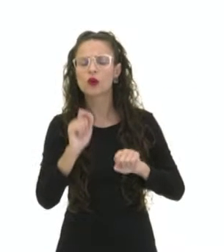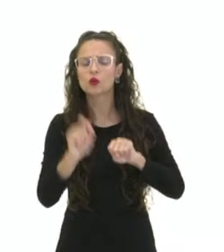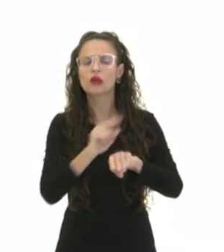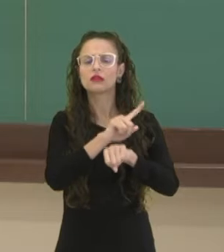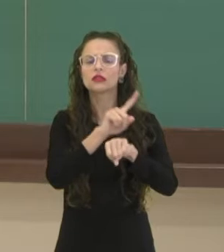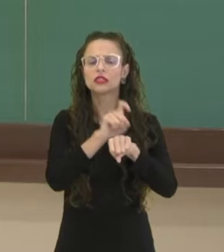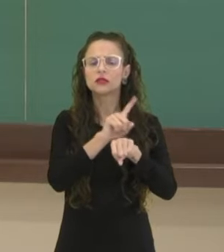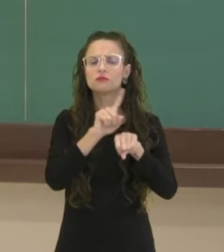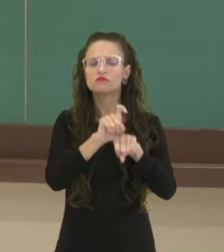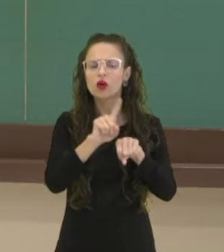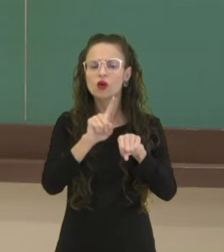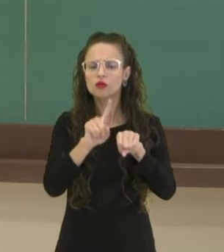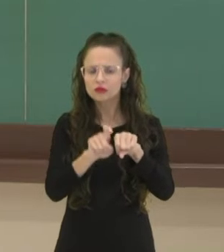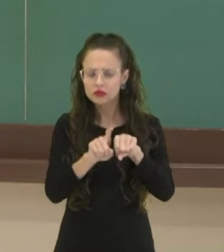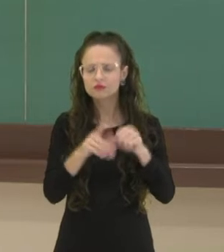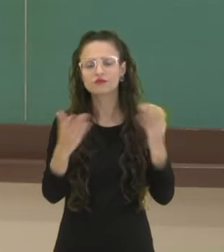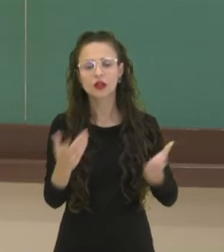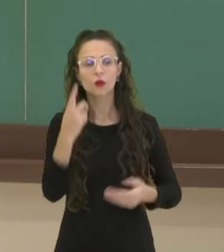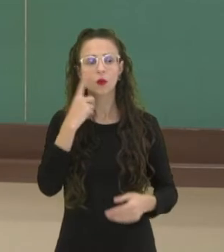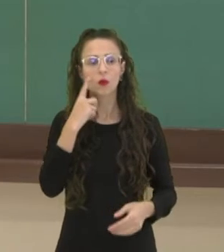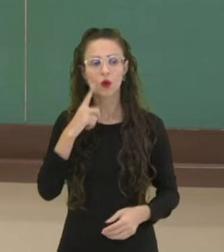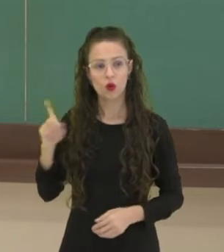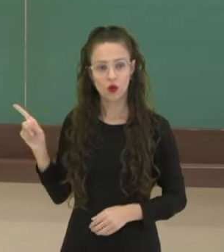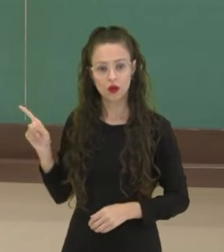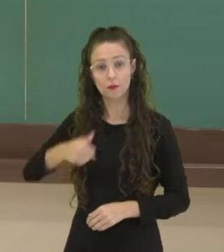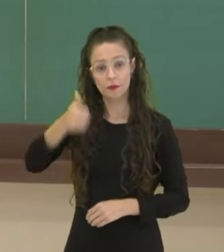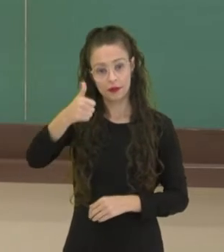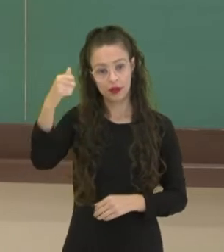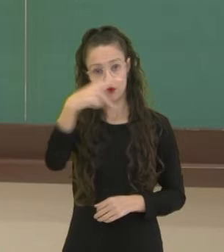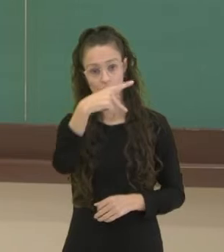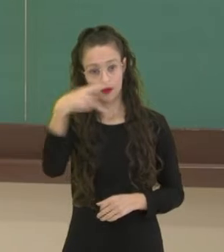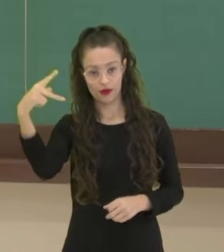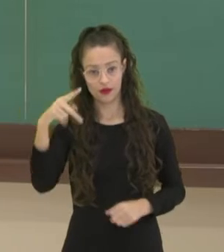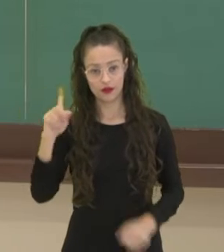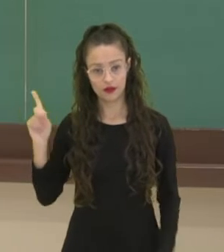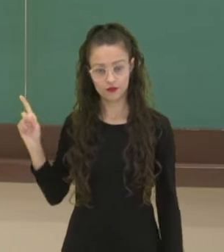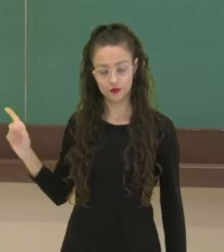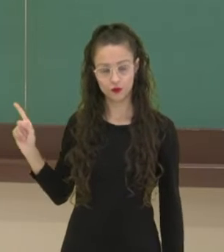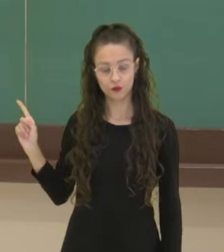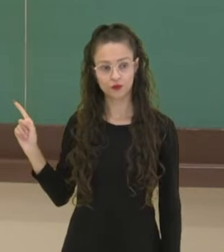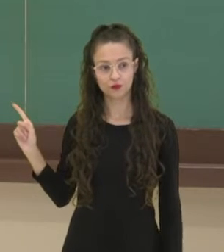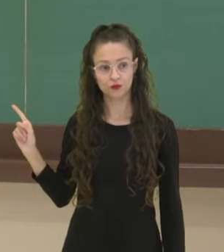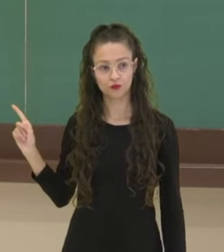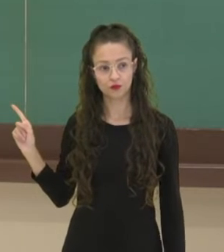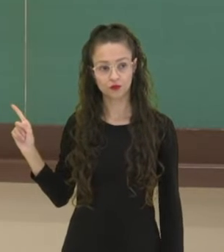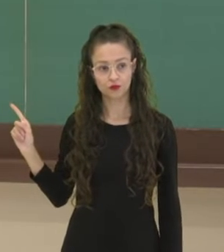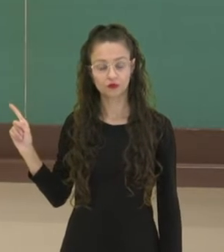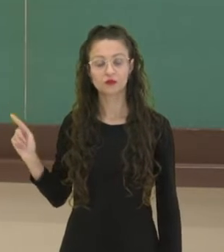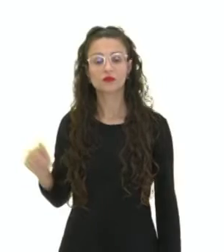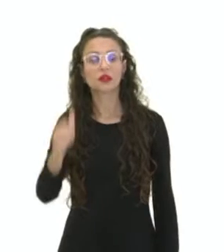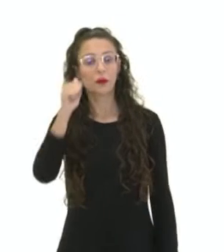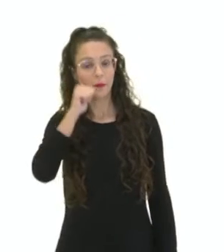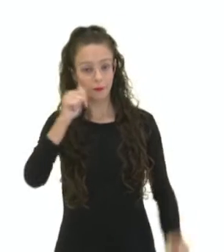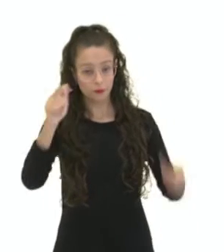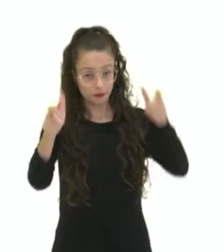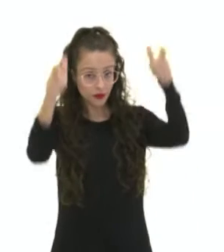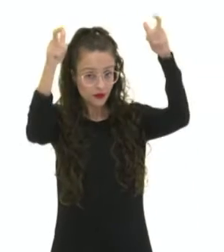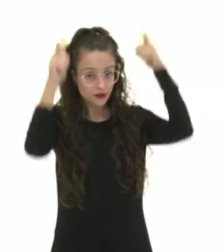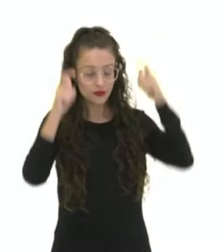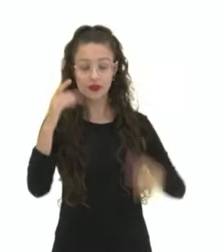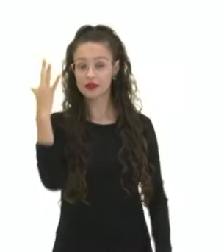Então, retome aqui o primeiro parágrafo, né? Uma princesa